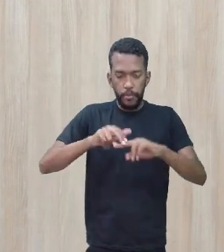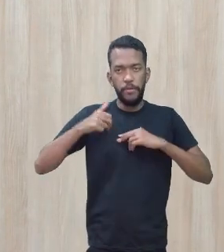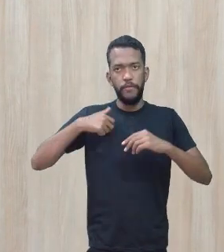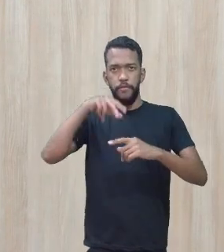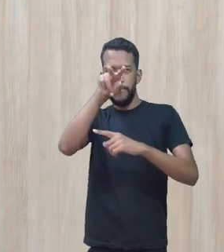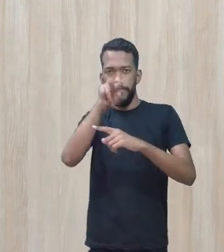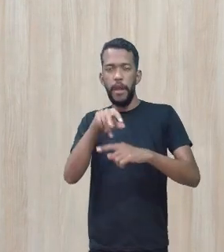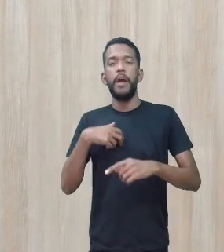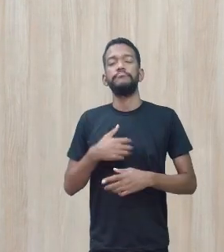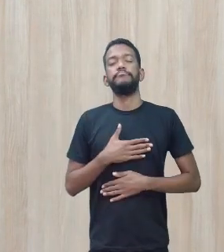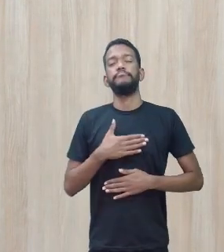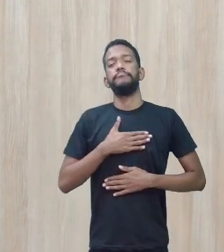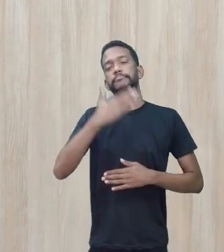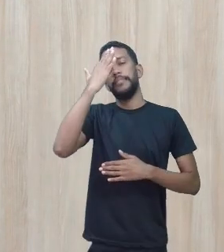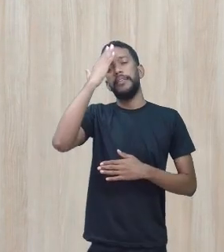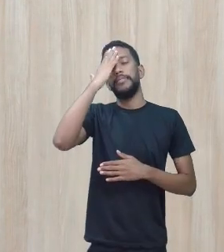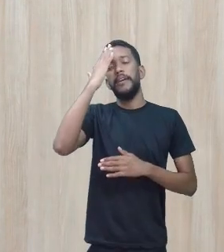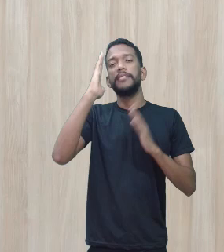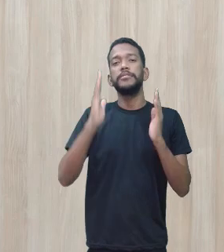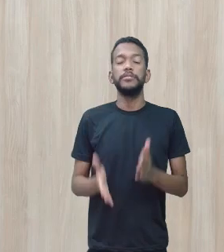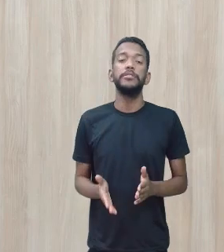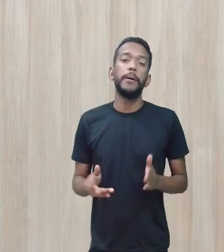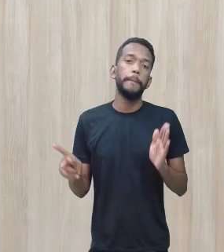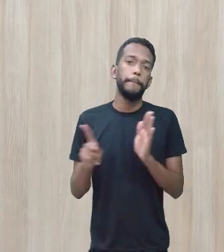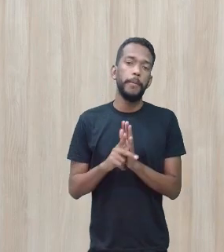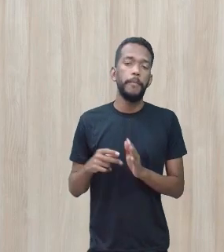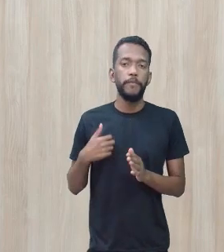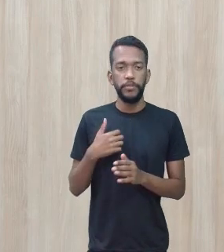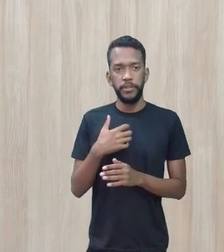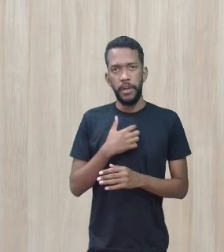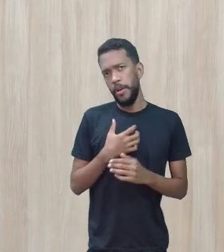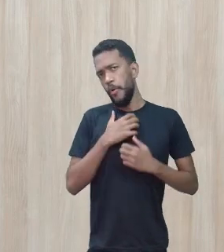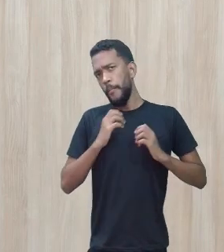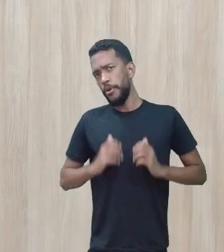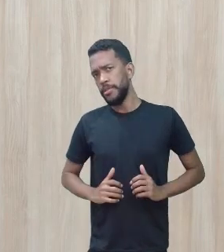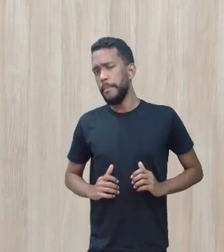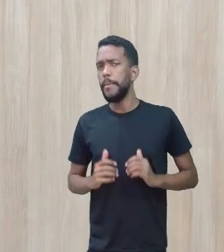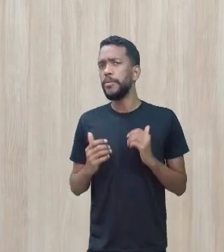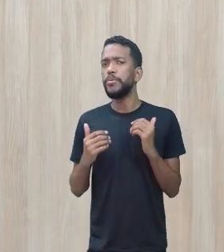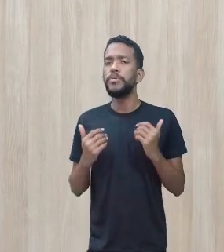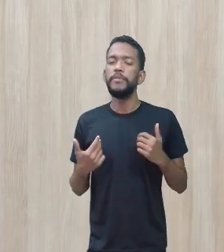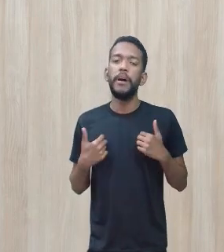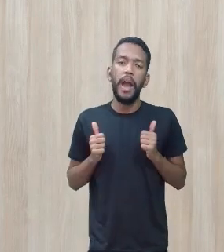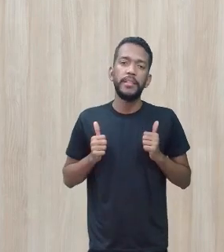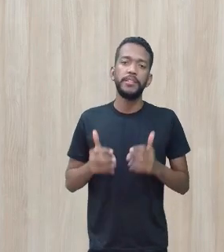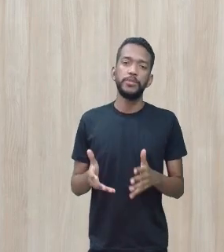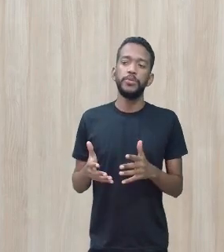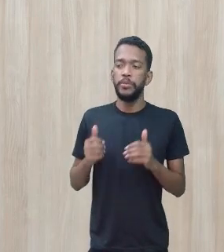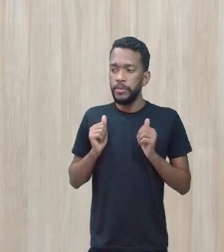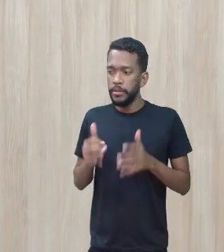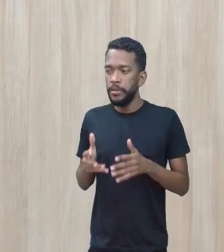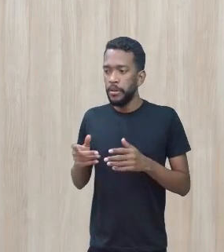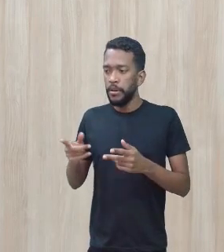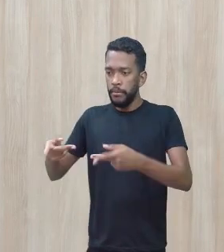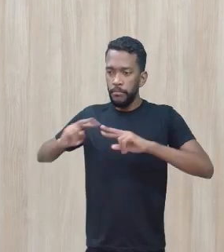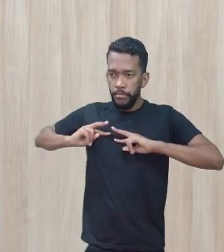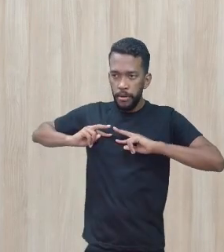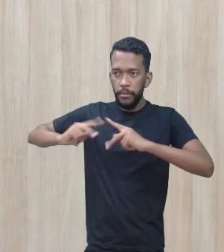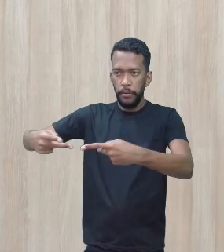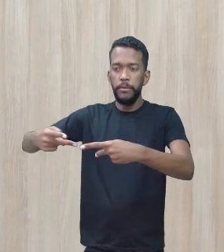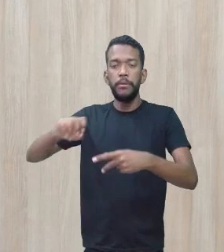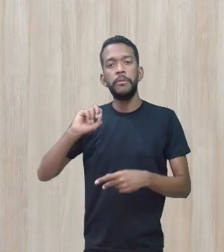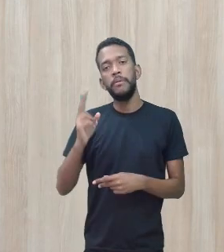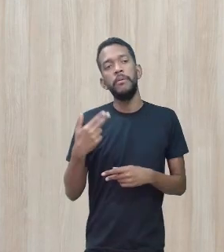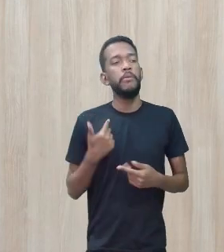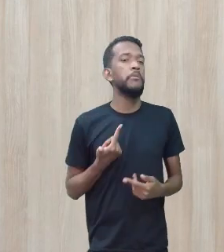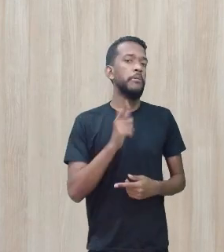me comportar de um jeito e eu vou ter uma reação disso, né? A minha atitude vai gerar uma reação. Ora, eu vou me comportar de